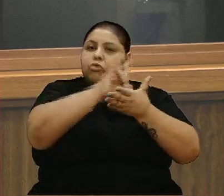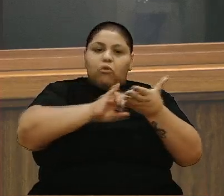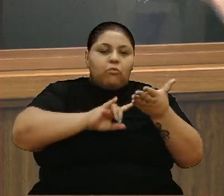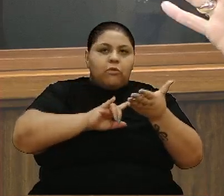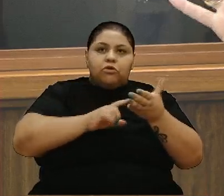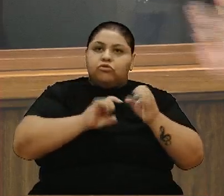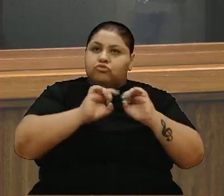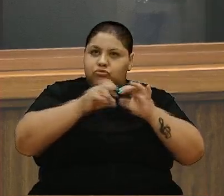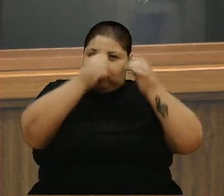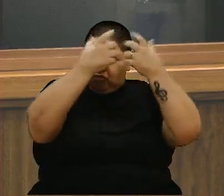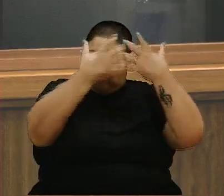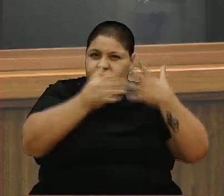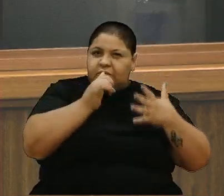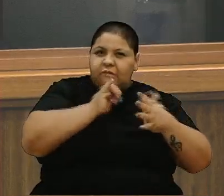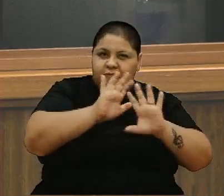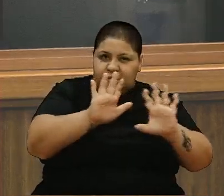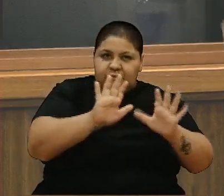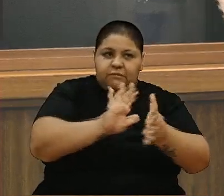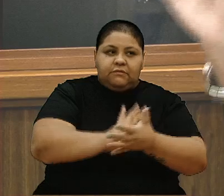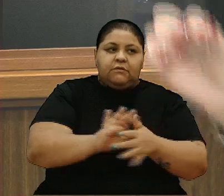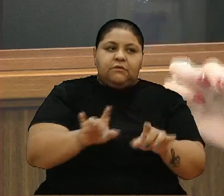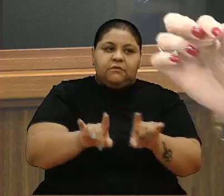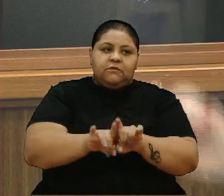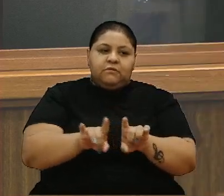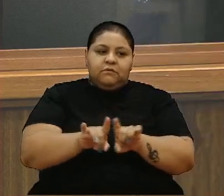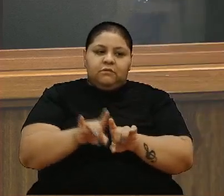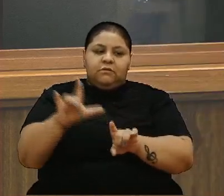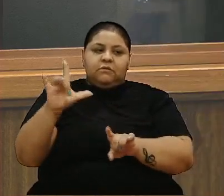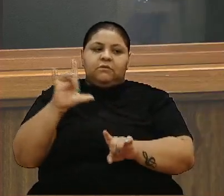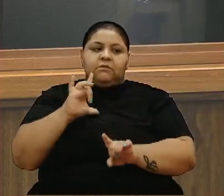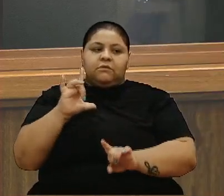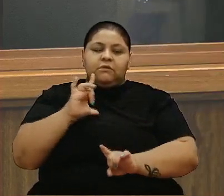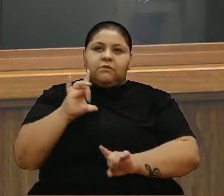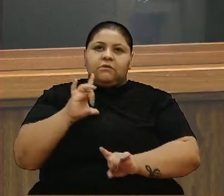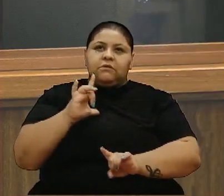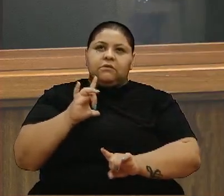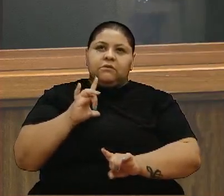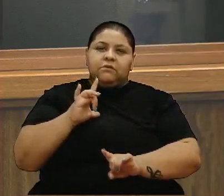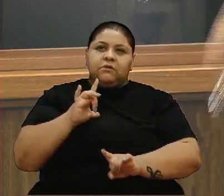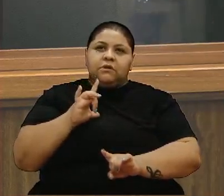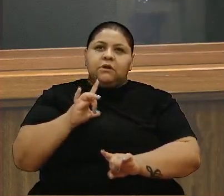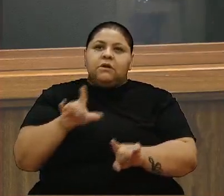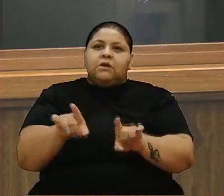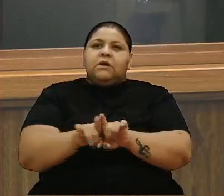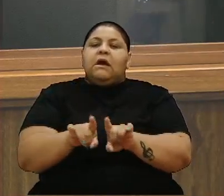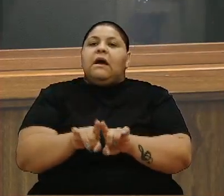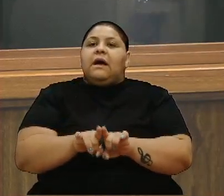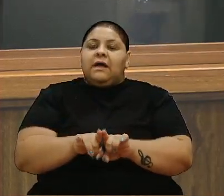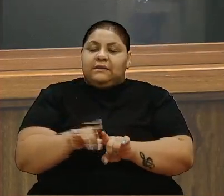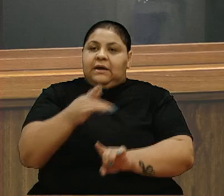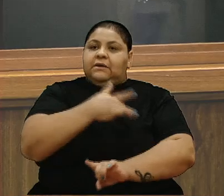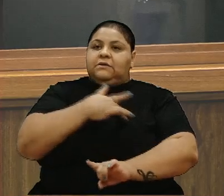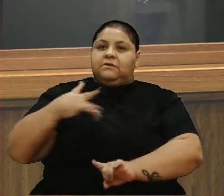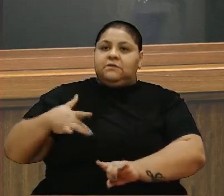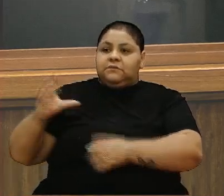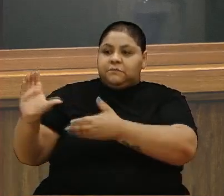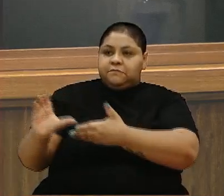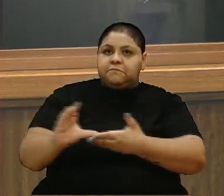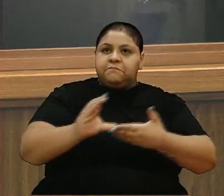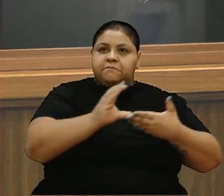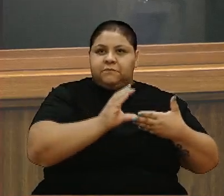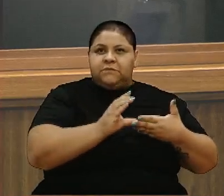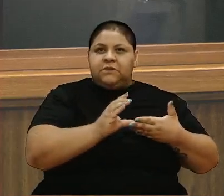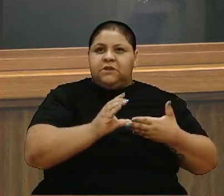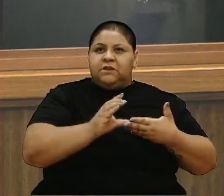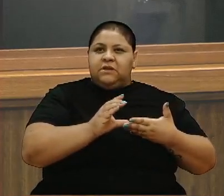dando alguns exemplos. Então, não dá mais para aguentar dizer isso. A saúde não ter verba, eu não somei essas